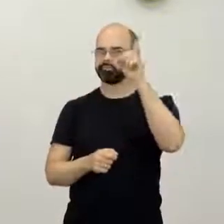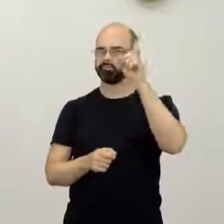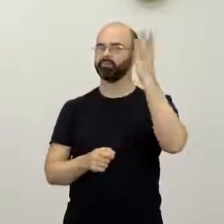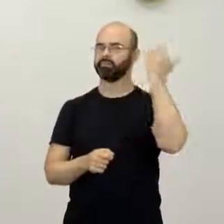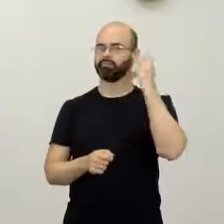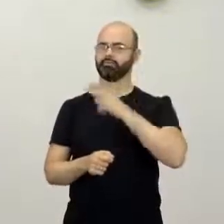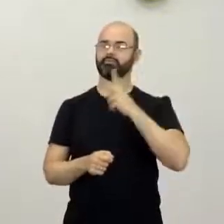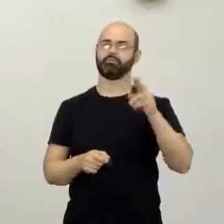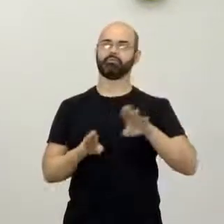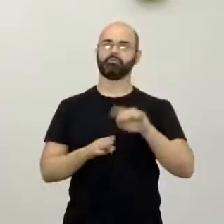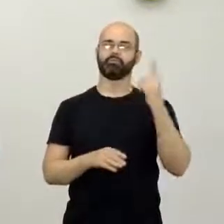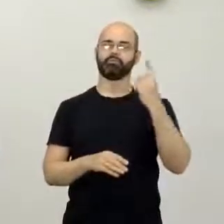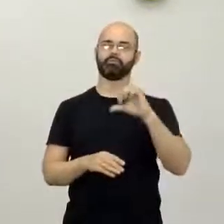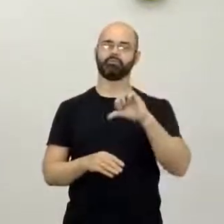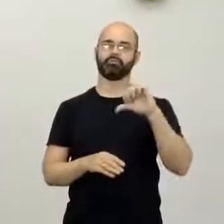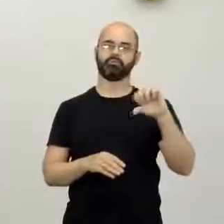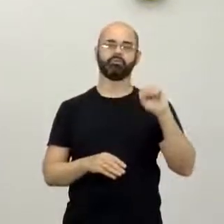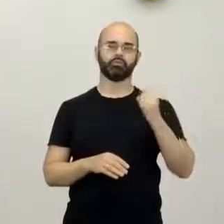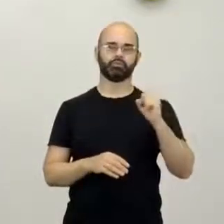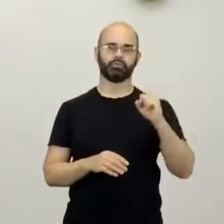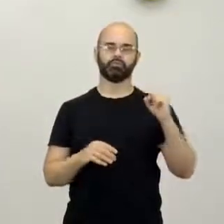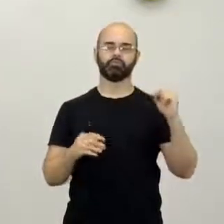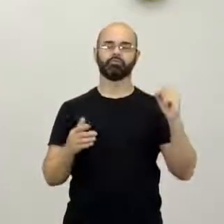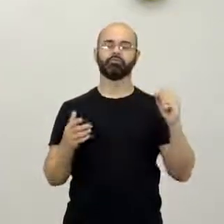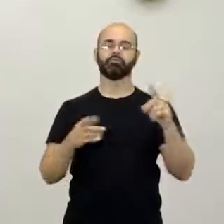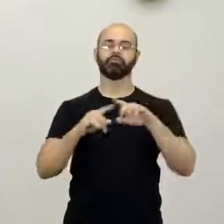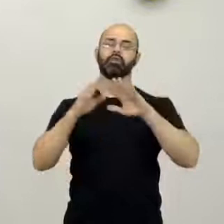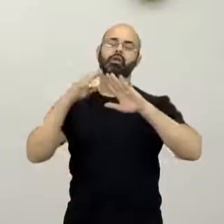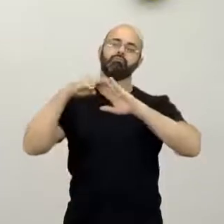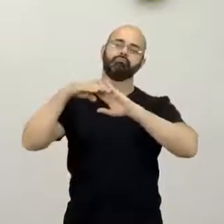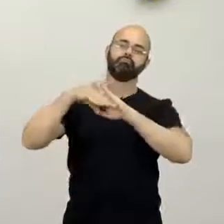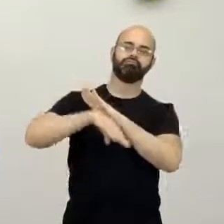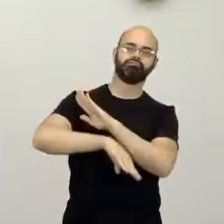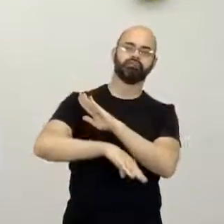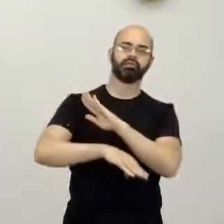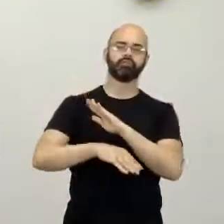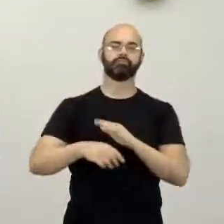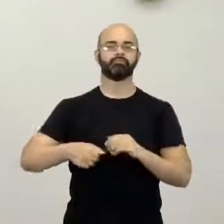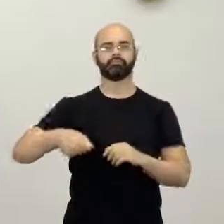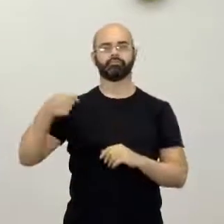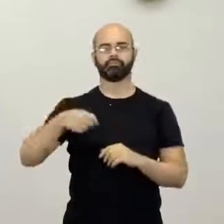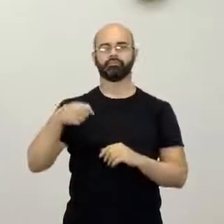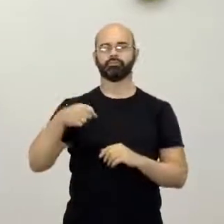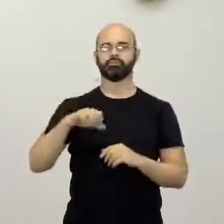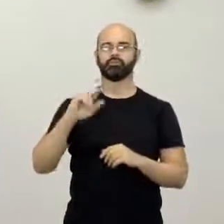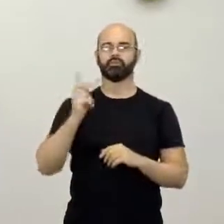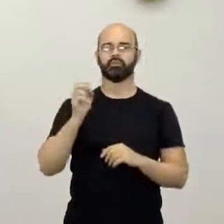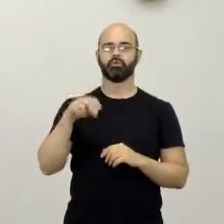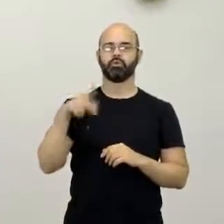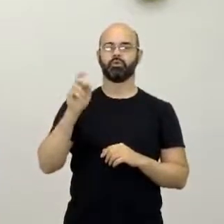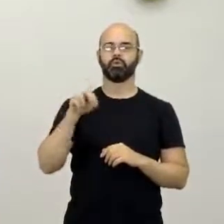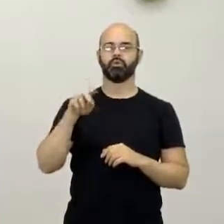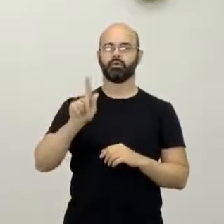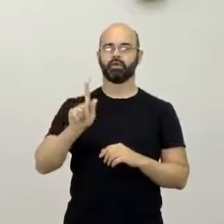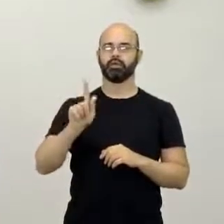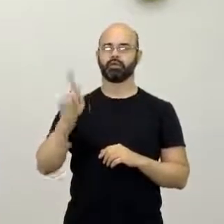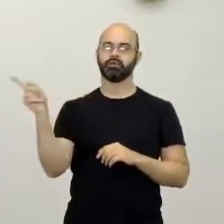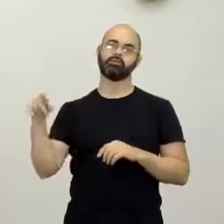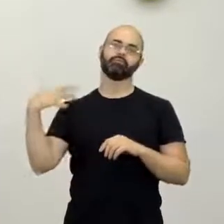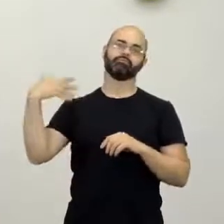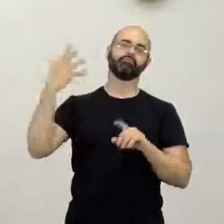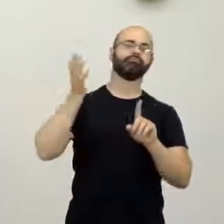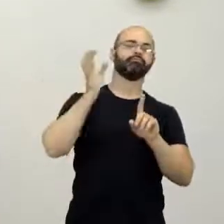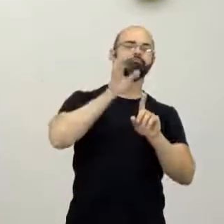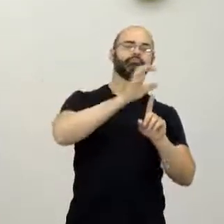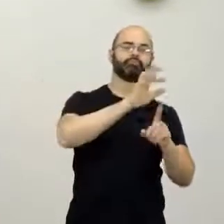aconteceu em 1998 com a queda, né, não a quebra, né, da bolsa de Hong Kong, que fez lá o efeito dominó e afetou